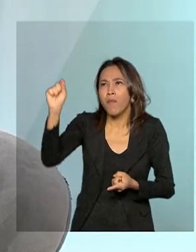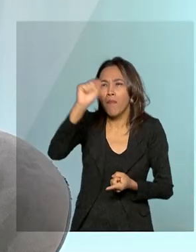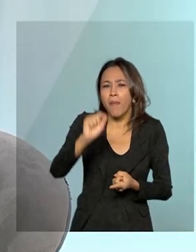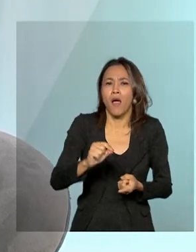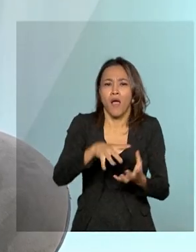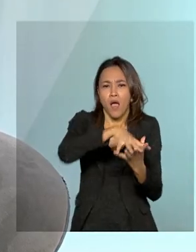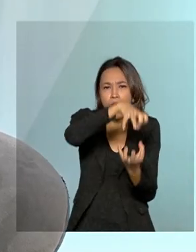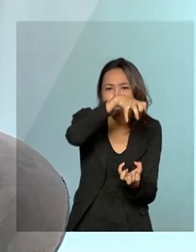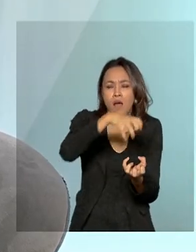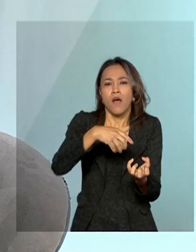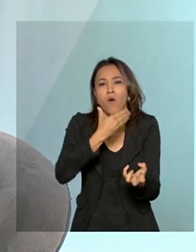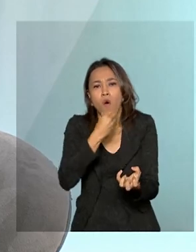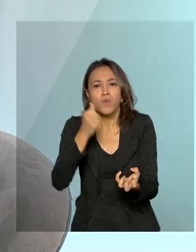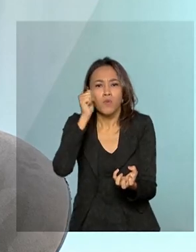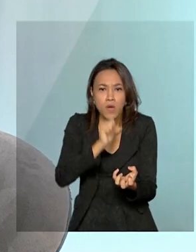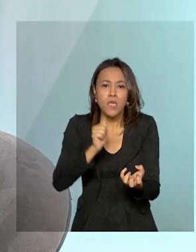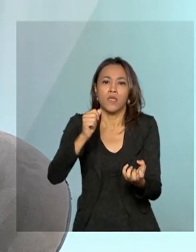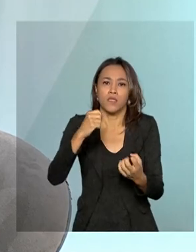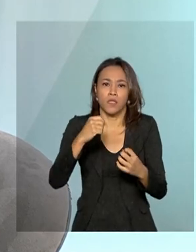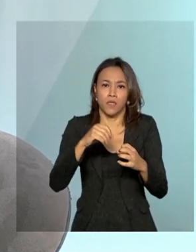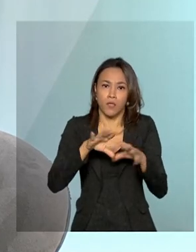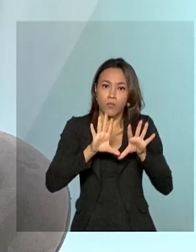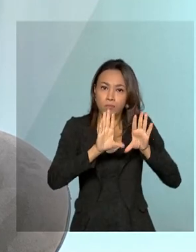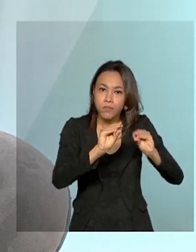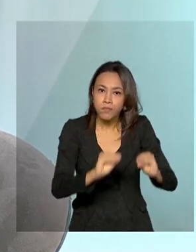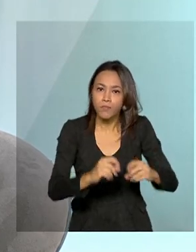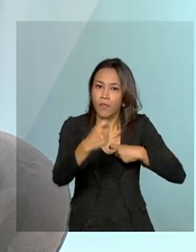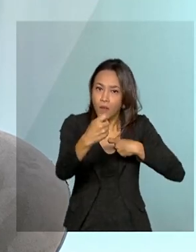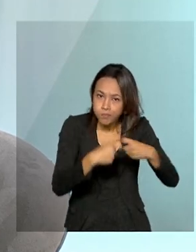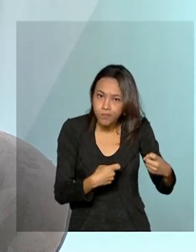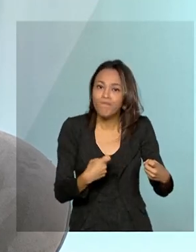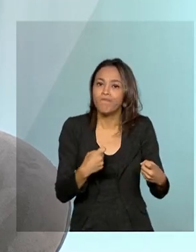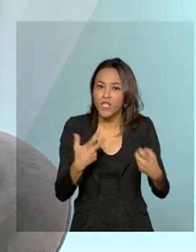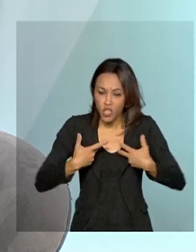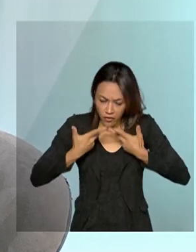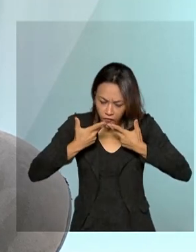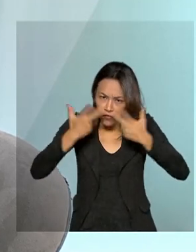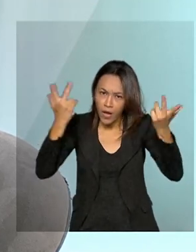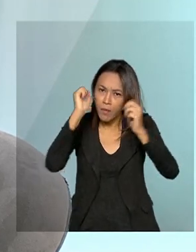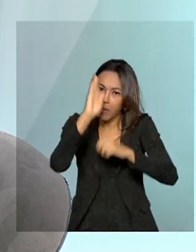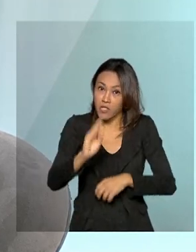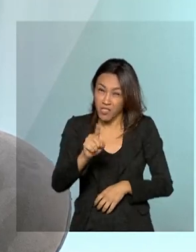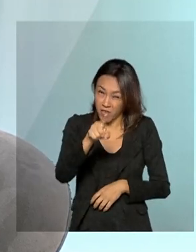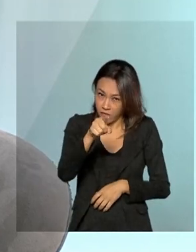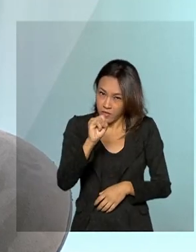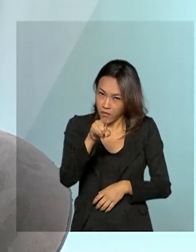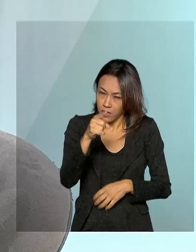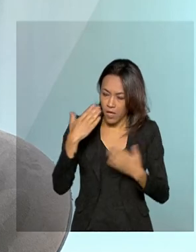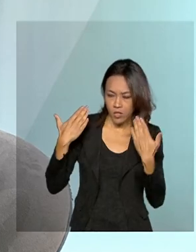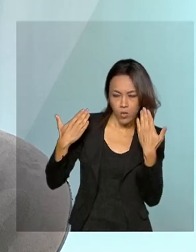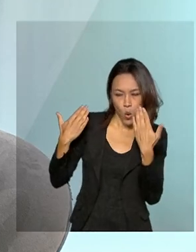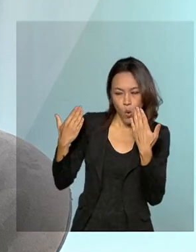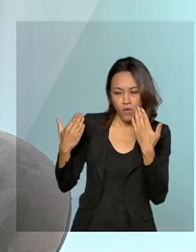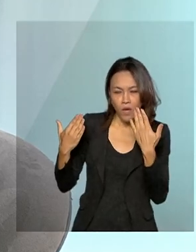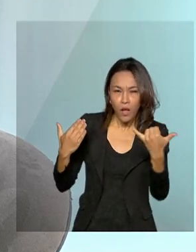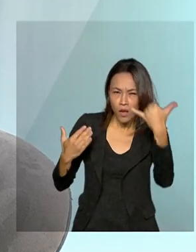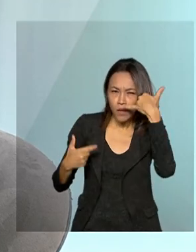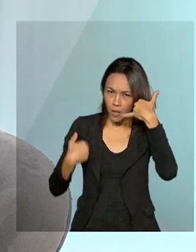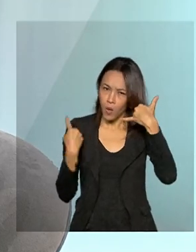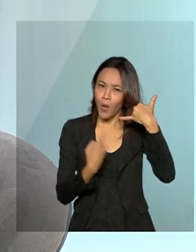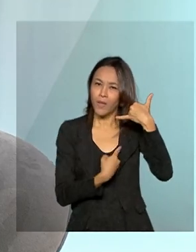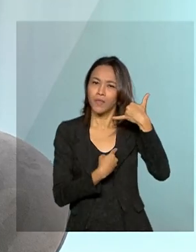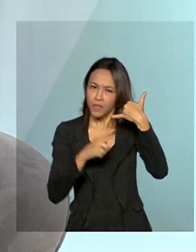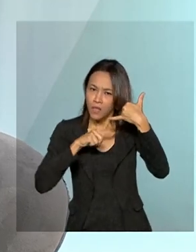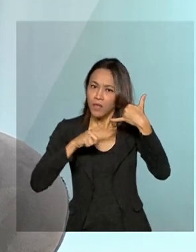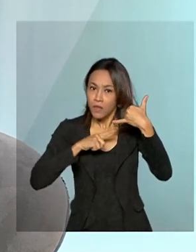e estão sendo abusados sexualmente. E eu preciso falar isso para o Brasil. Se estiver desconfiando de alguma coisa, ligue para nós. Nós temos uma